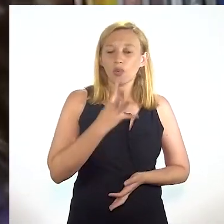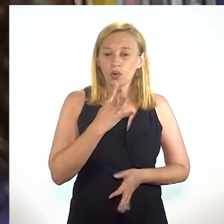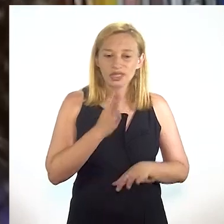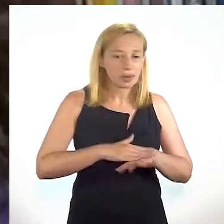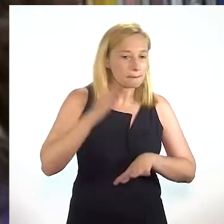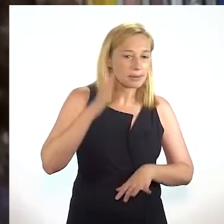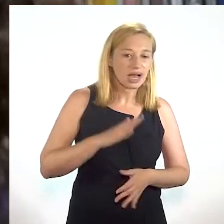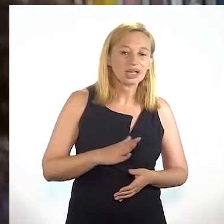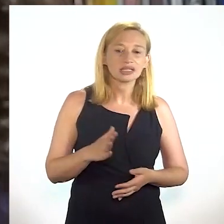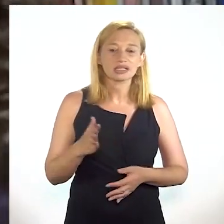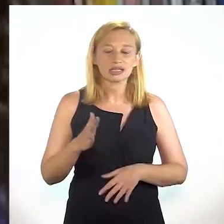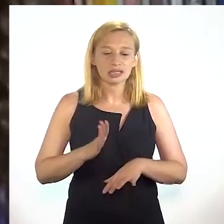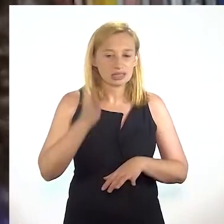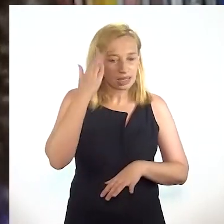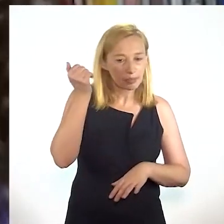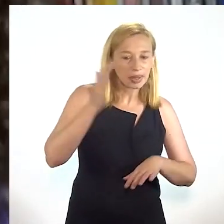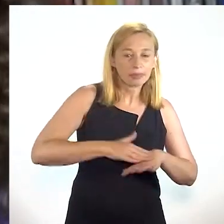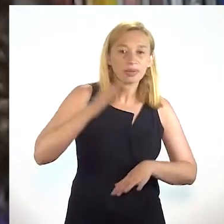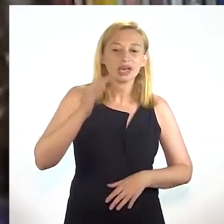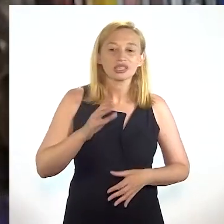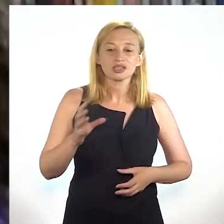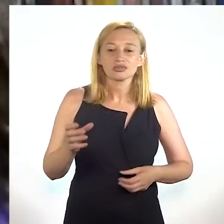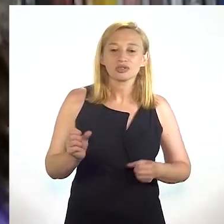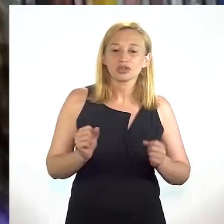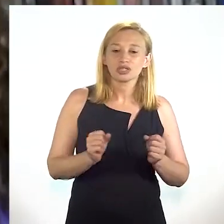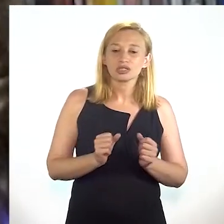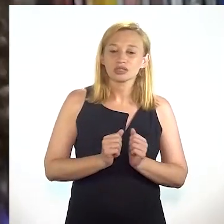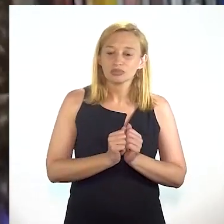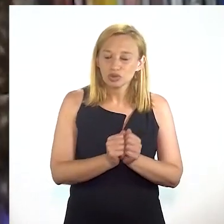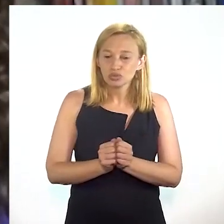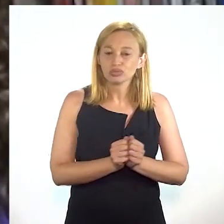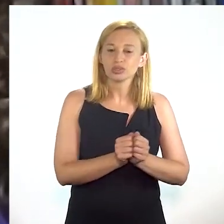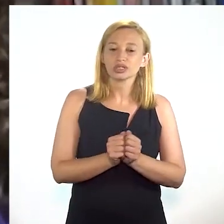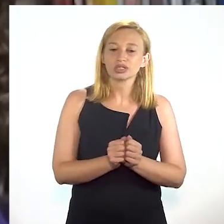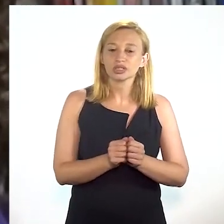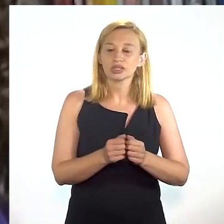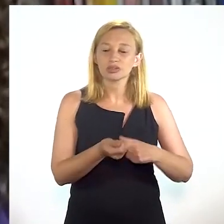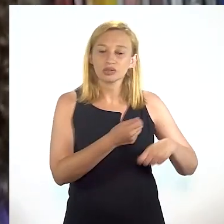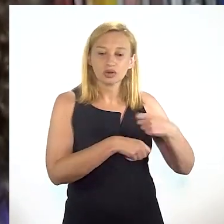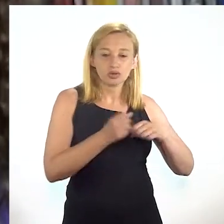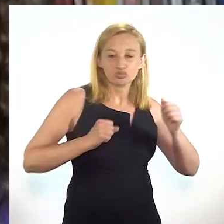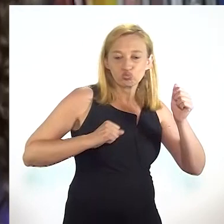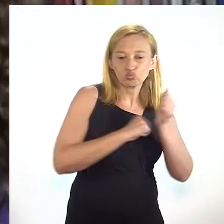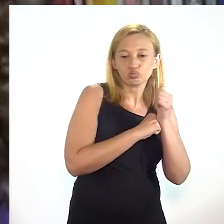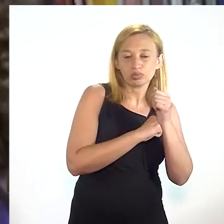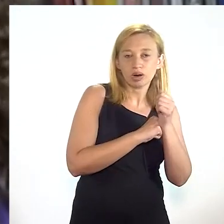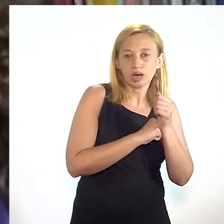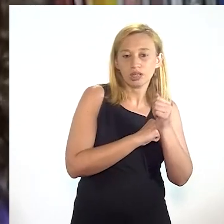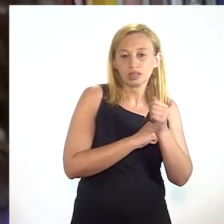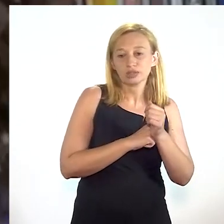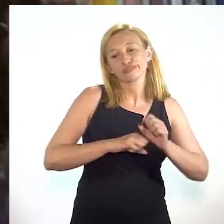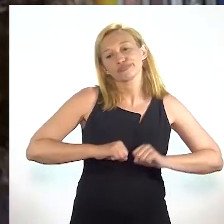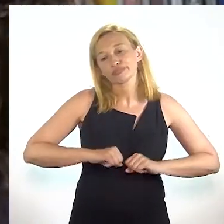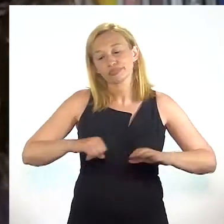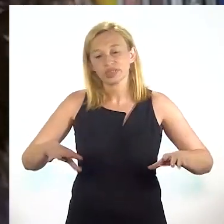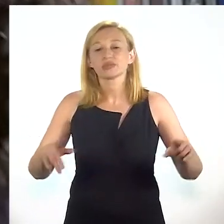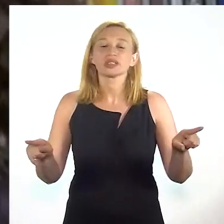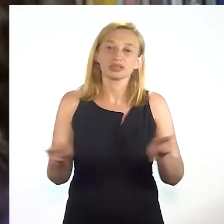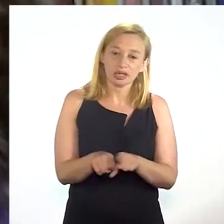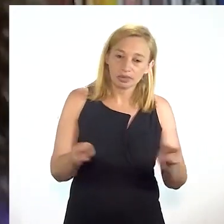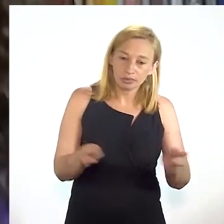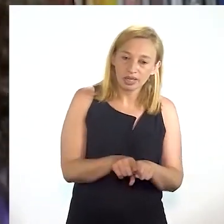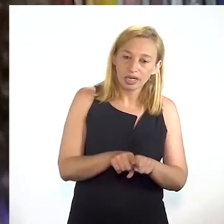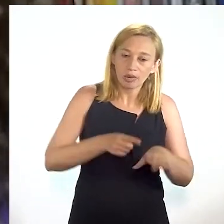aprender, de conhecer mais, de querer saber mais, fui me envolvendo nesse campo também dos negócios de impacto. Aí, com